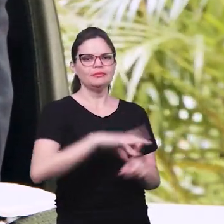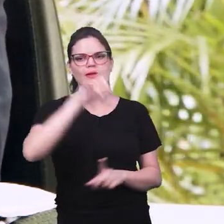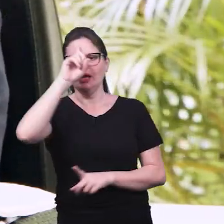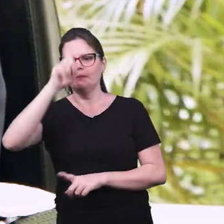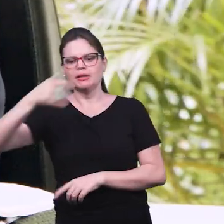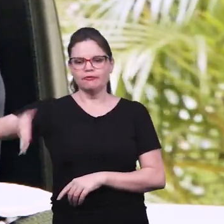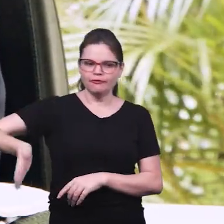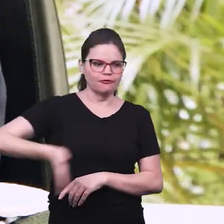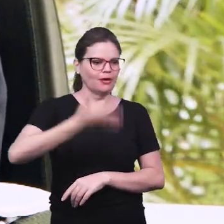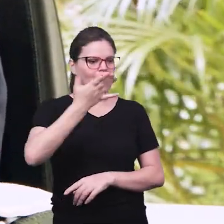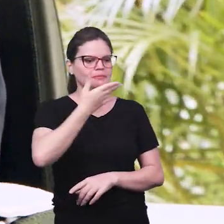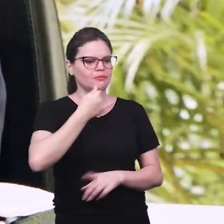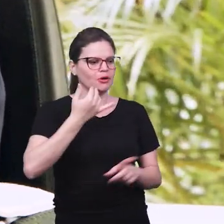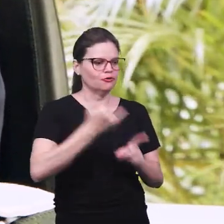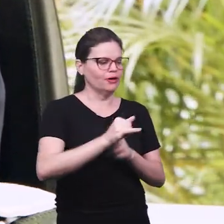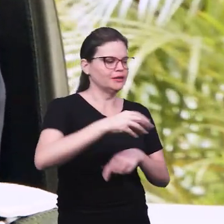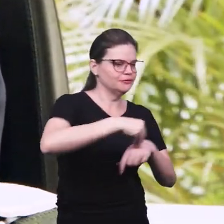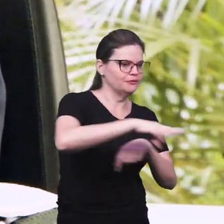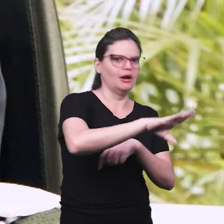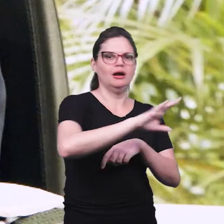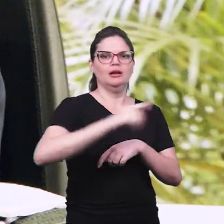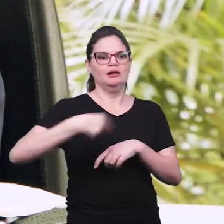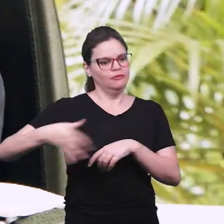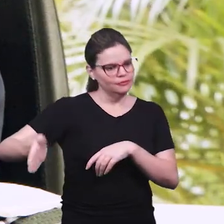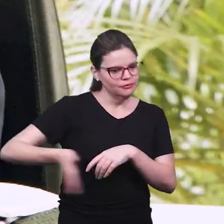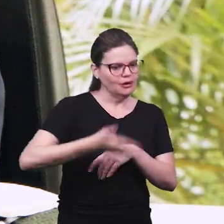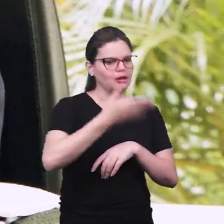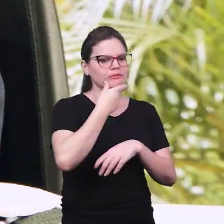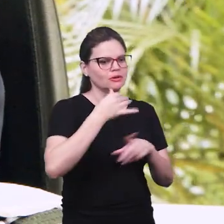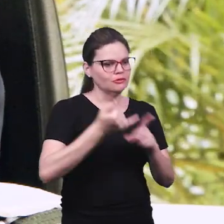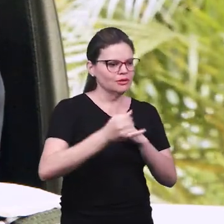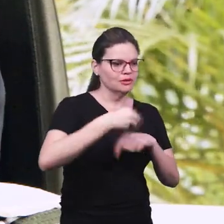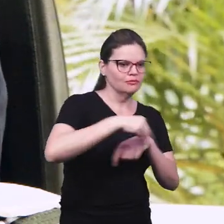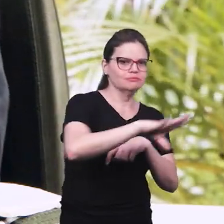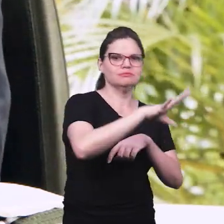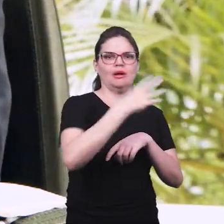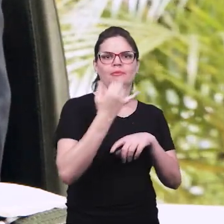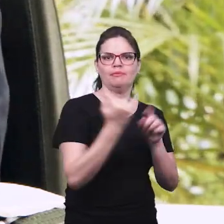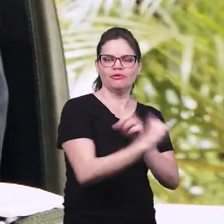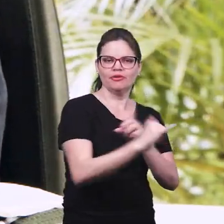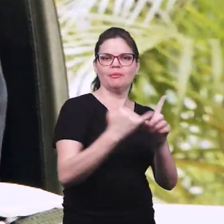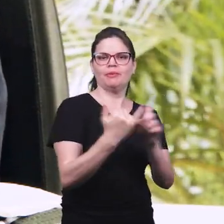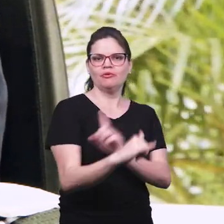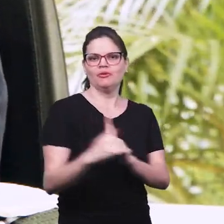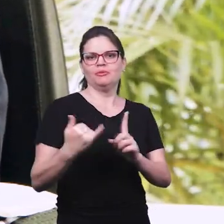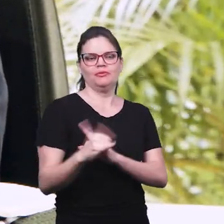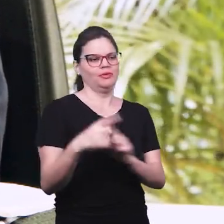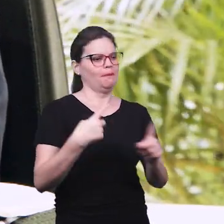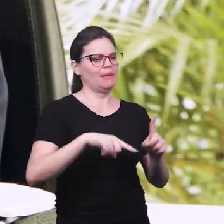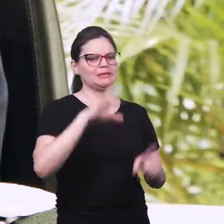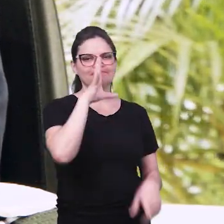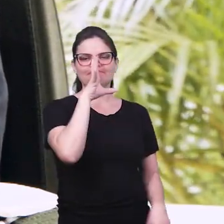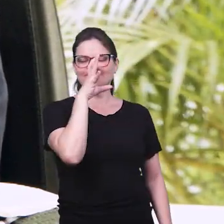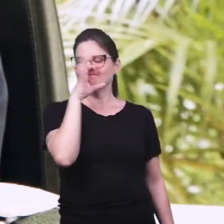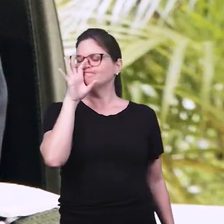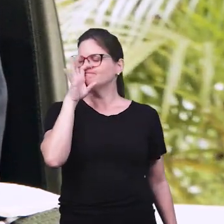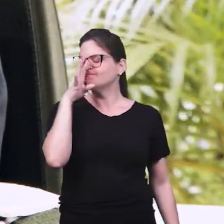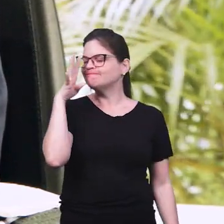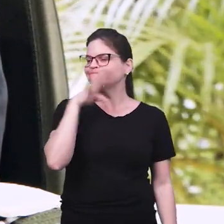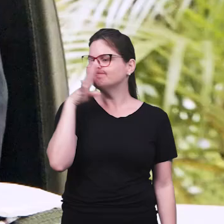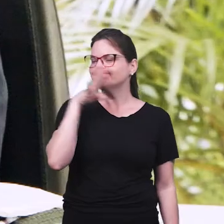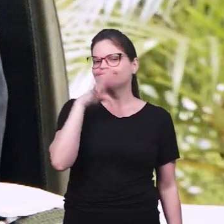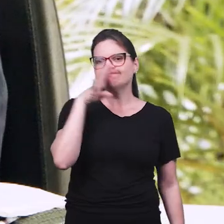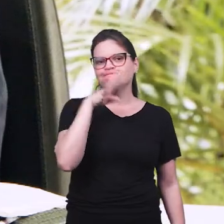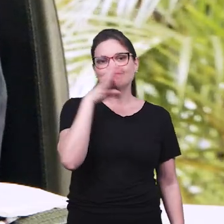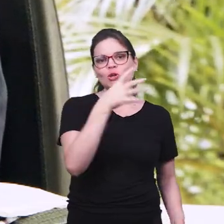outro. E nós vamos chegar depois em Malaquias, depois o irmão deve comentar, nós aí